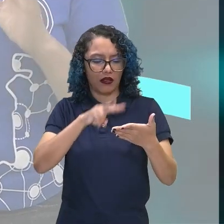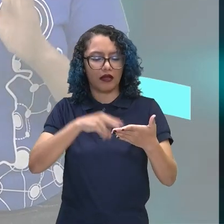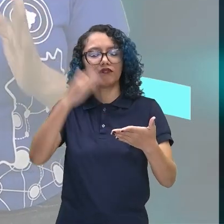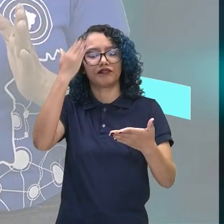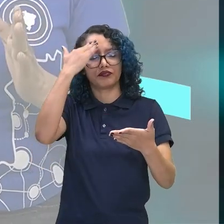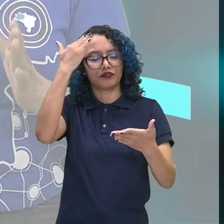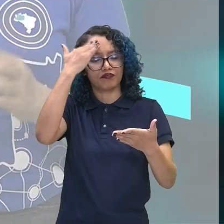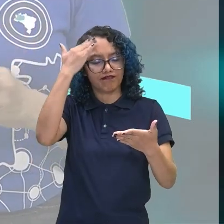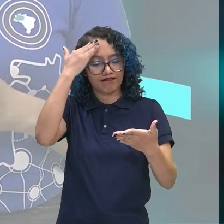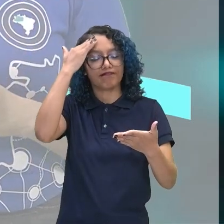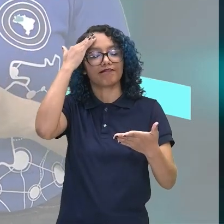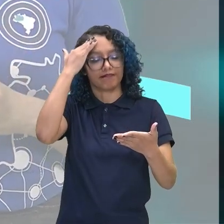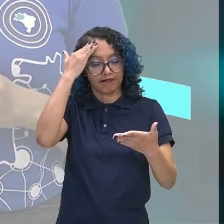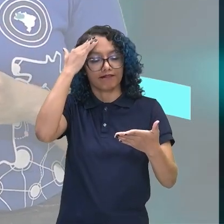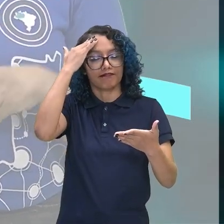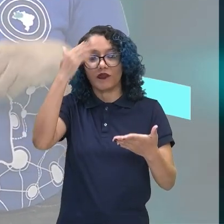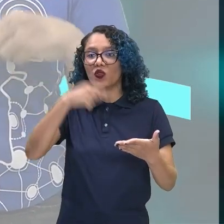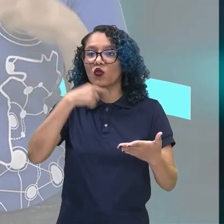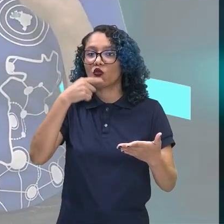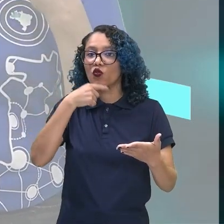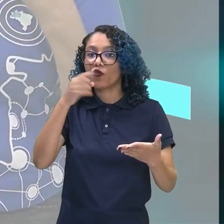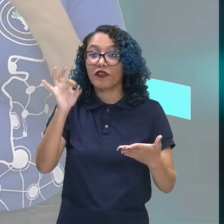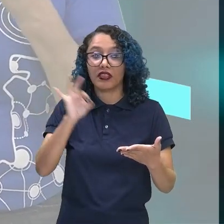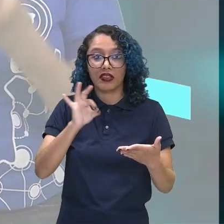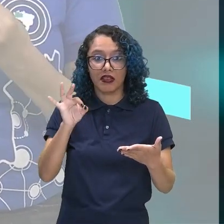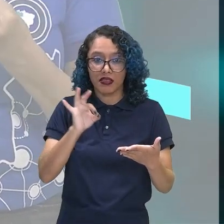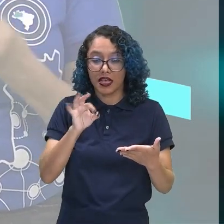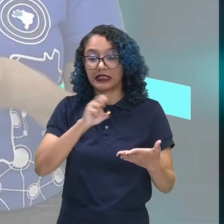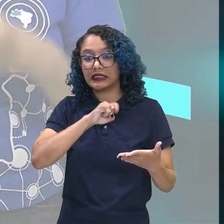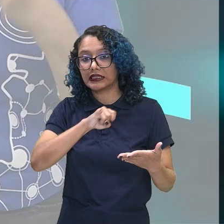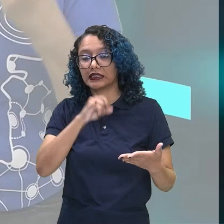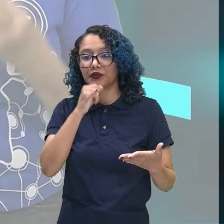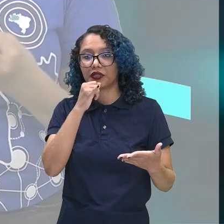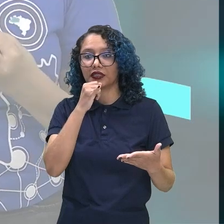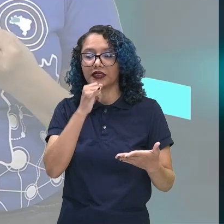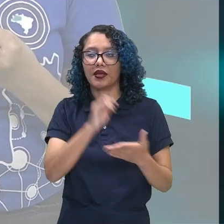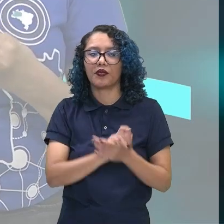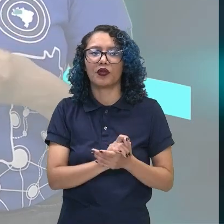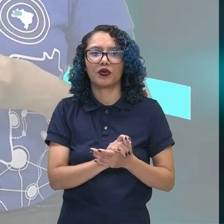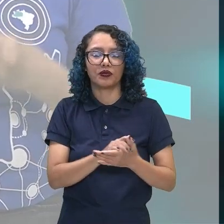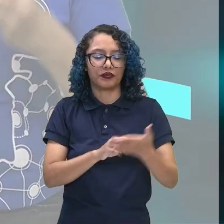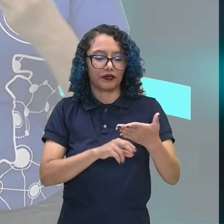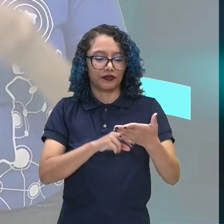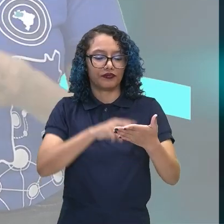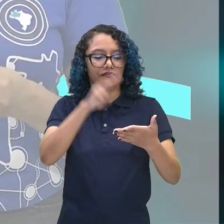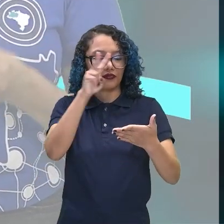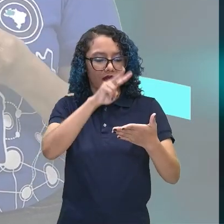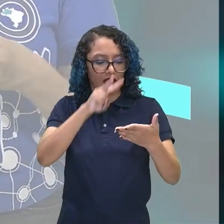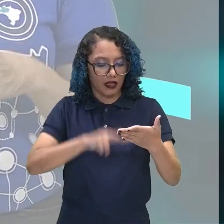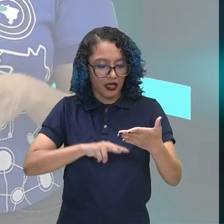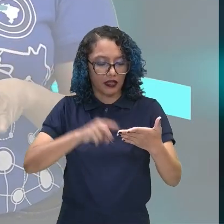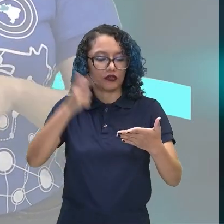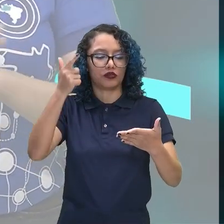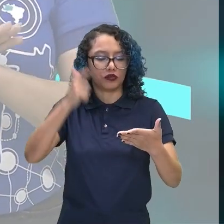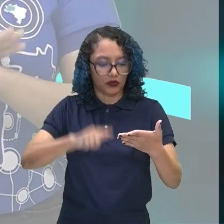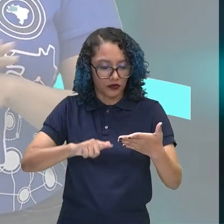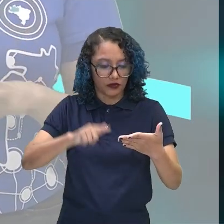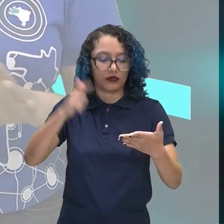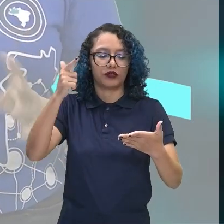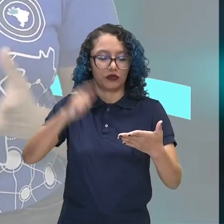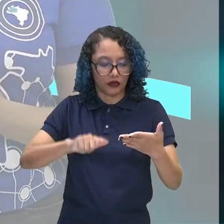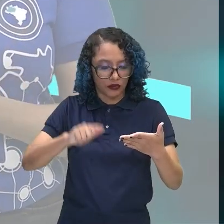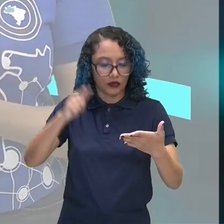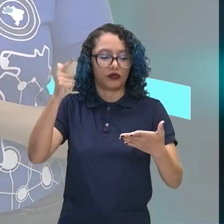Você está fazendo a sua leitura, se for preciso, você voltar 3, 4, 5 vezes e você